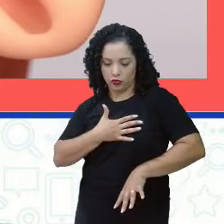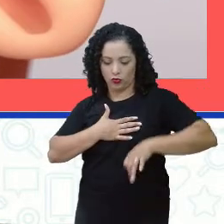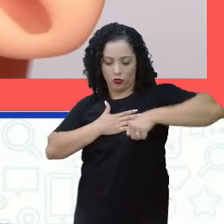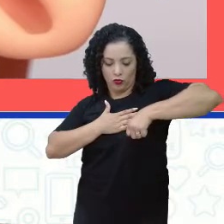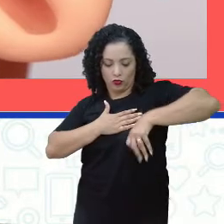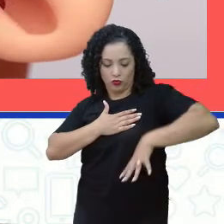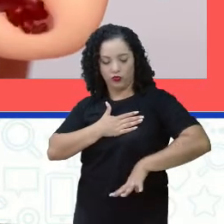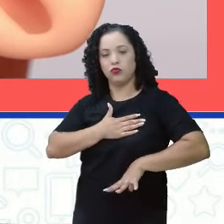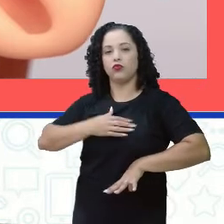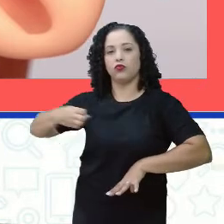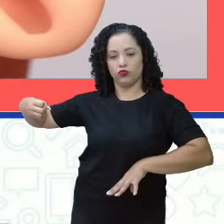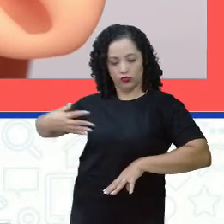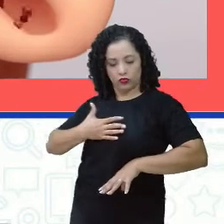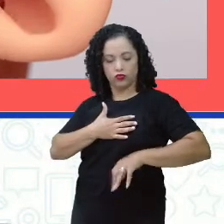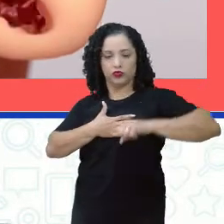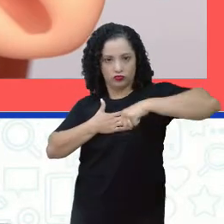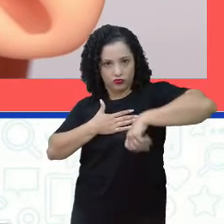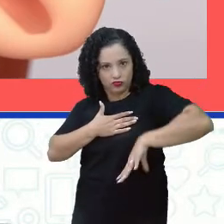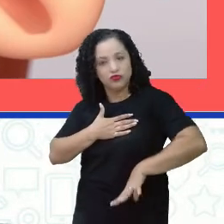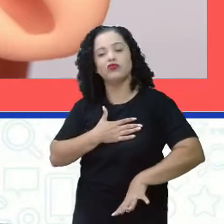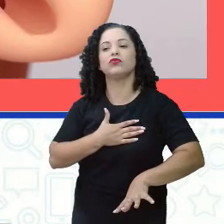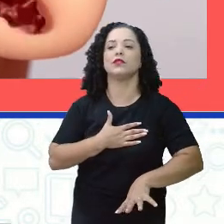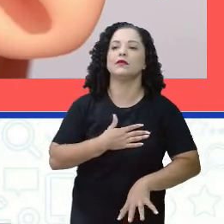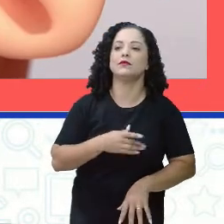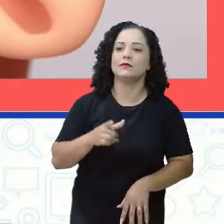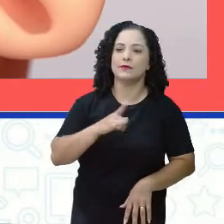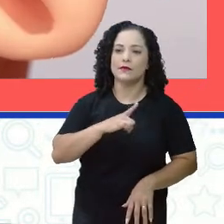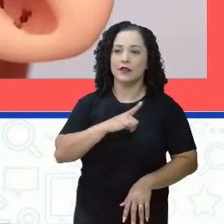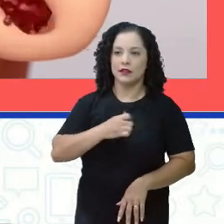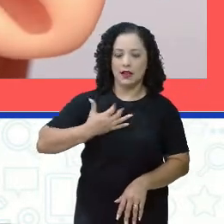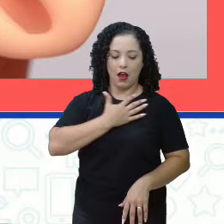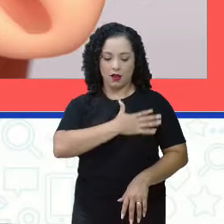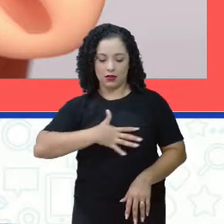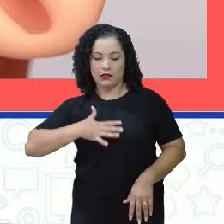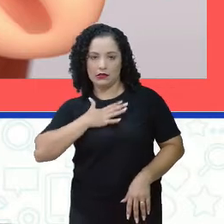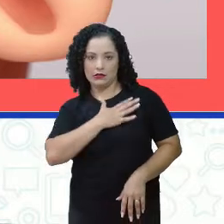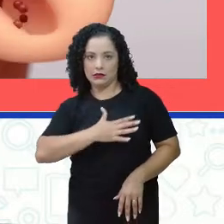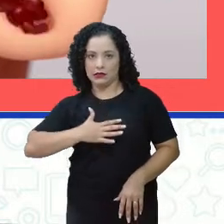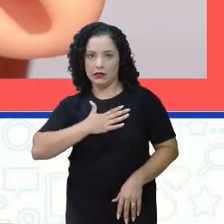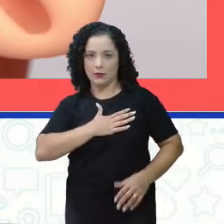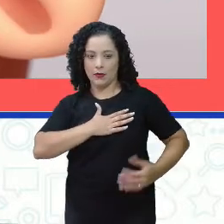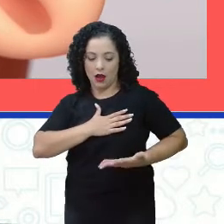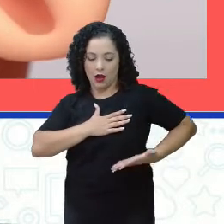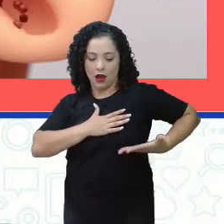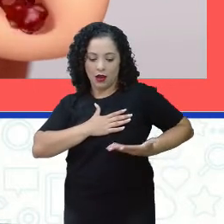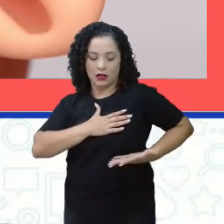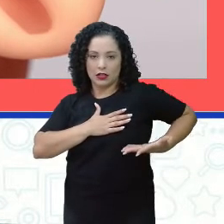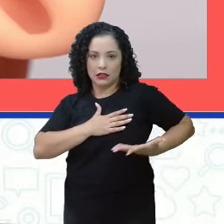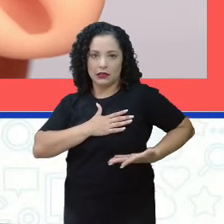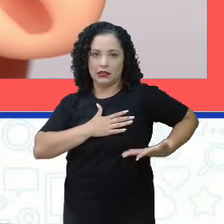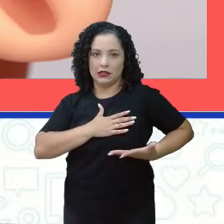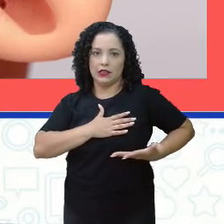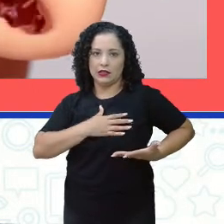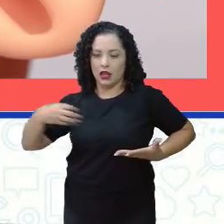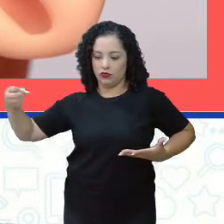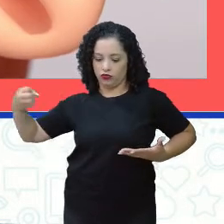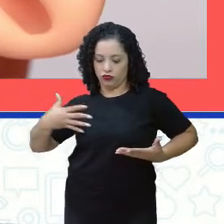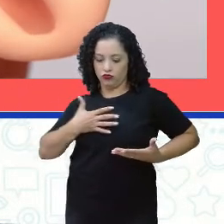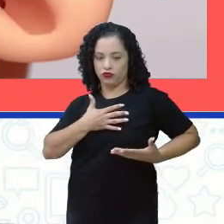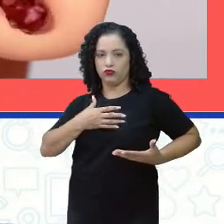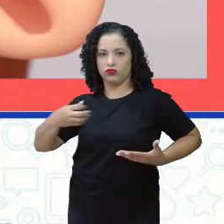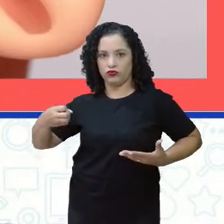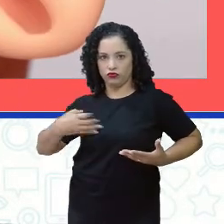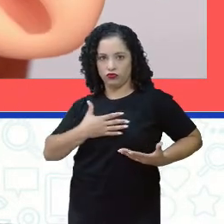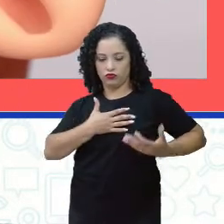4 câmeras, 2 átrios, que seria a parte superior, e 2 ventrículos, a parte inferior. Vamos ver um pouquinho